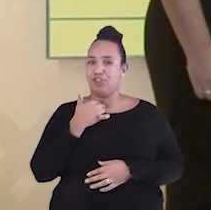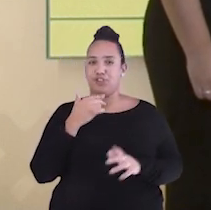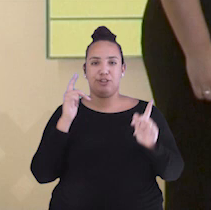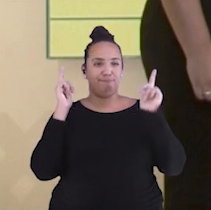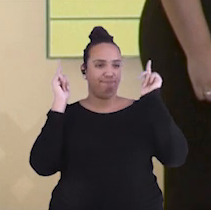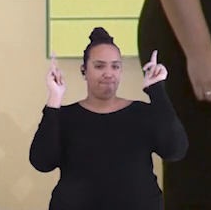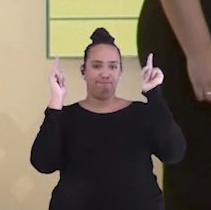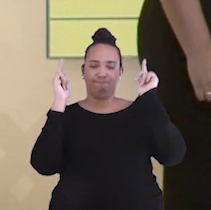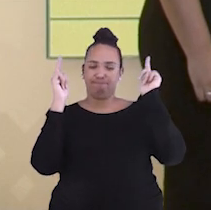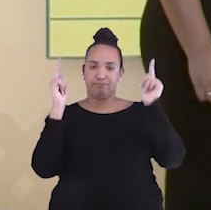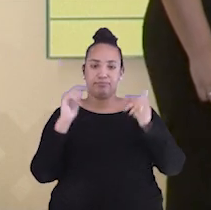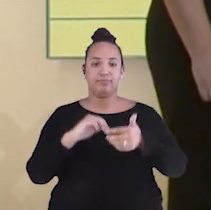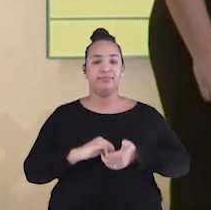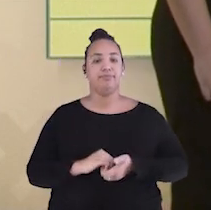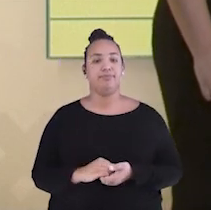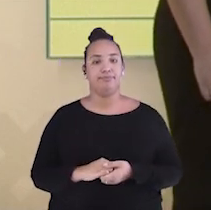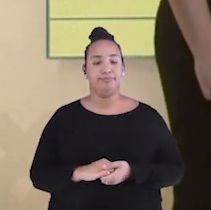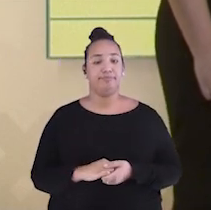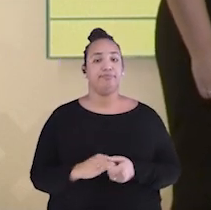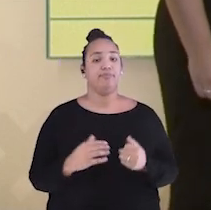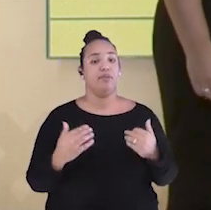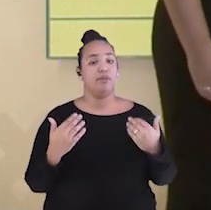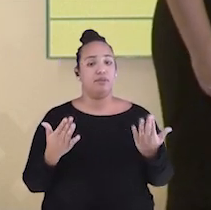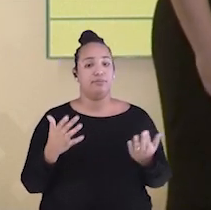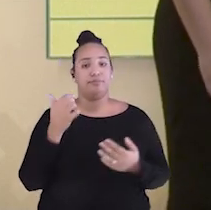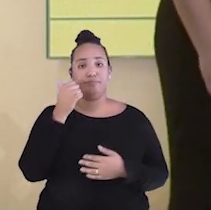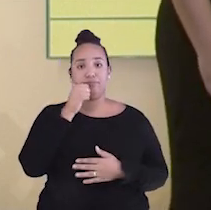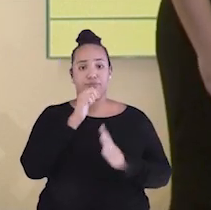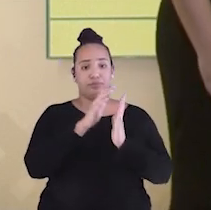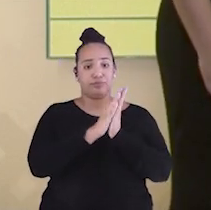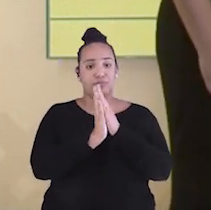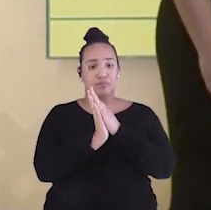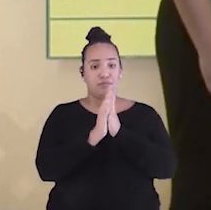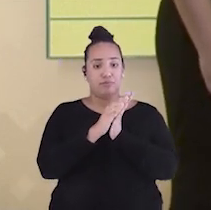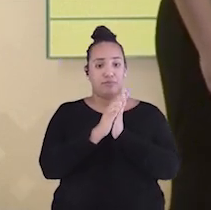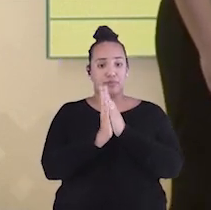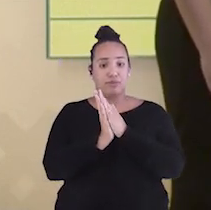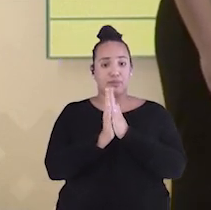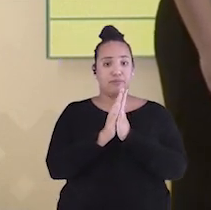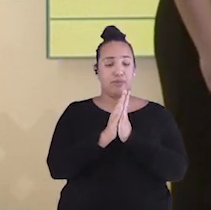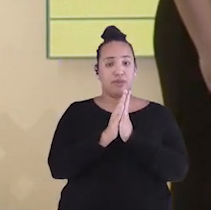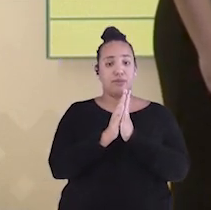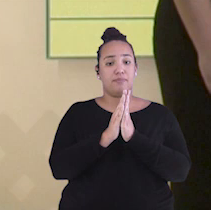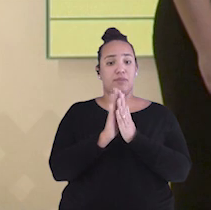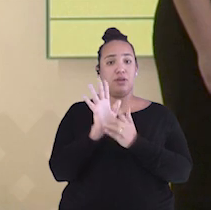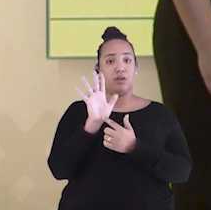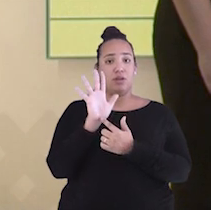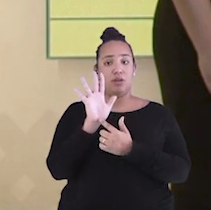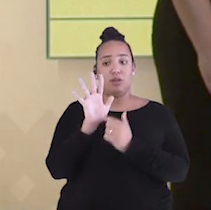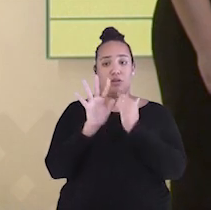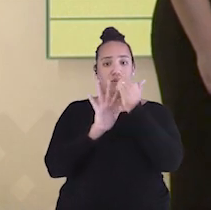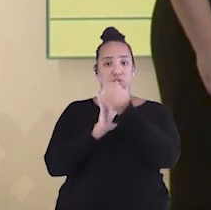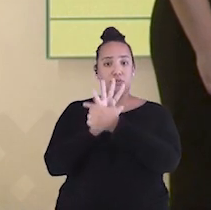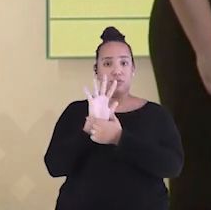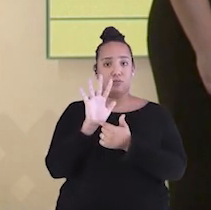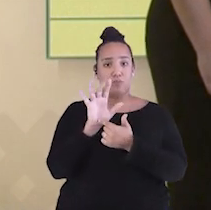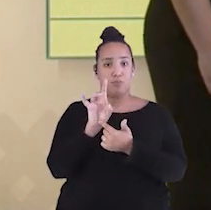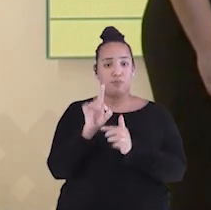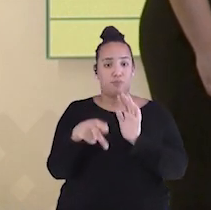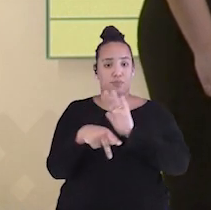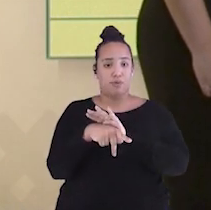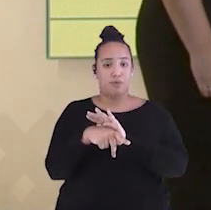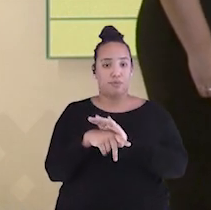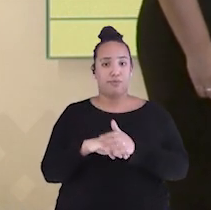permitida. E por isso, as bonecas eram feitas a partir do tamanho das mãos das